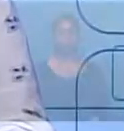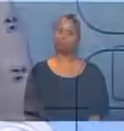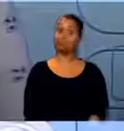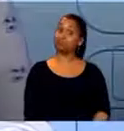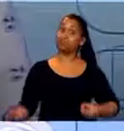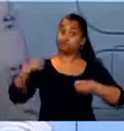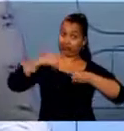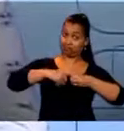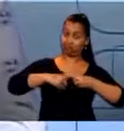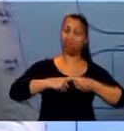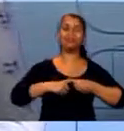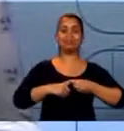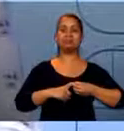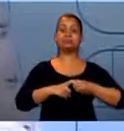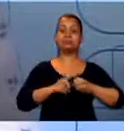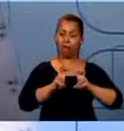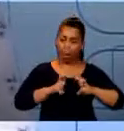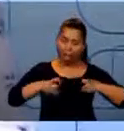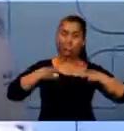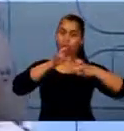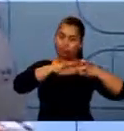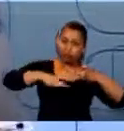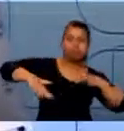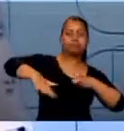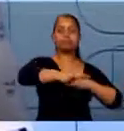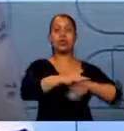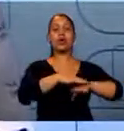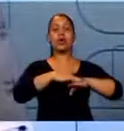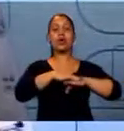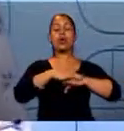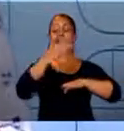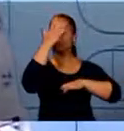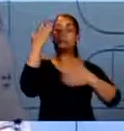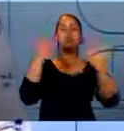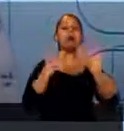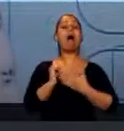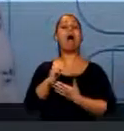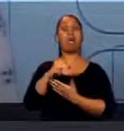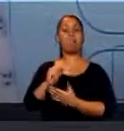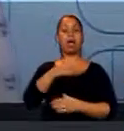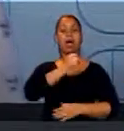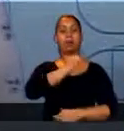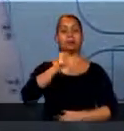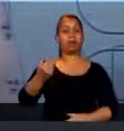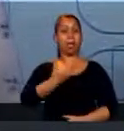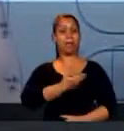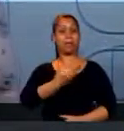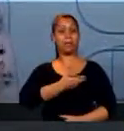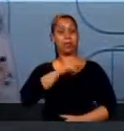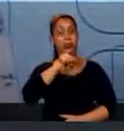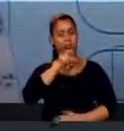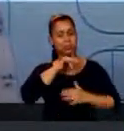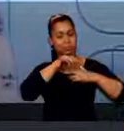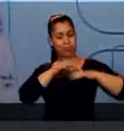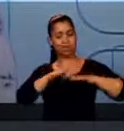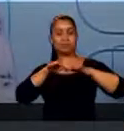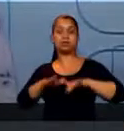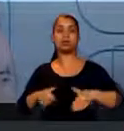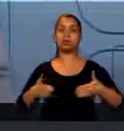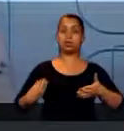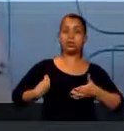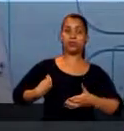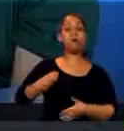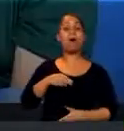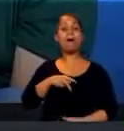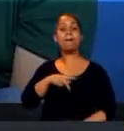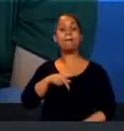Estamos de volta com o programa Câmara na Comunidade. Hoje eu converso com o pessoal aqui da AMA, que é a Associação Amigos dos Mananciais. Eu estou com o Paulo César de Jesus,